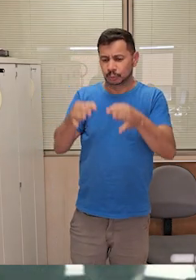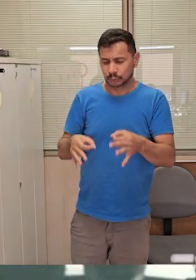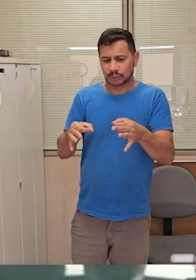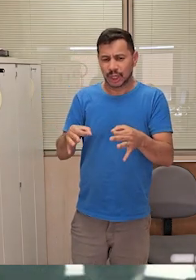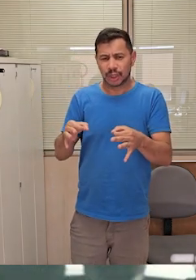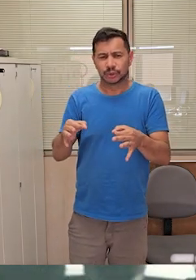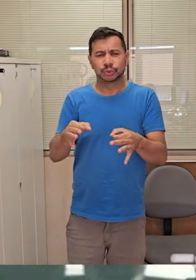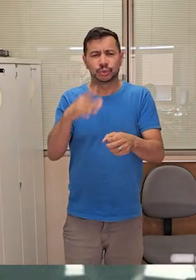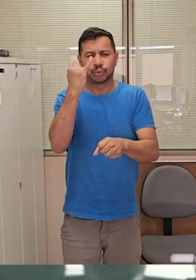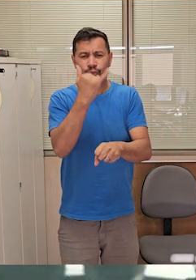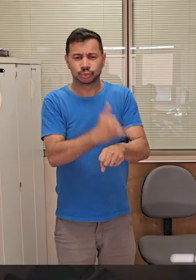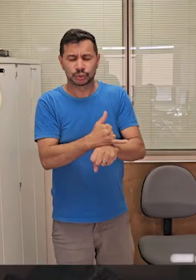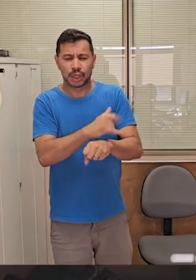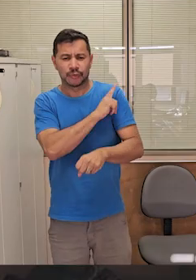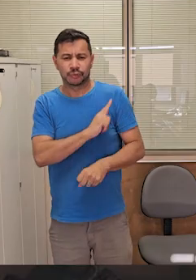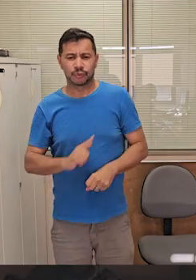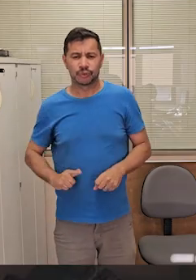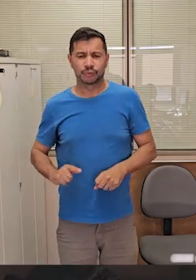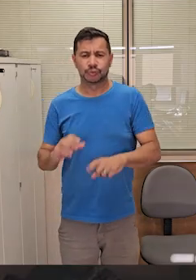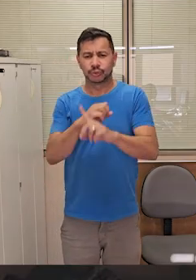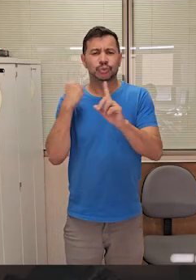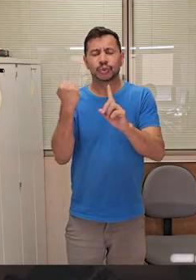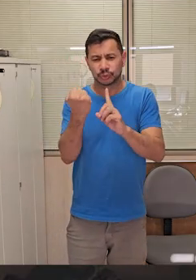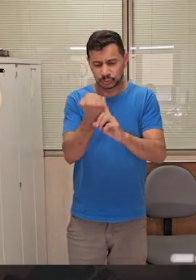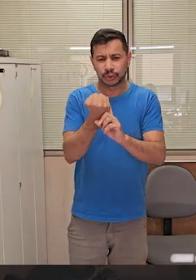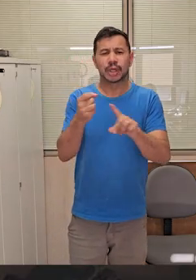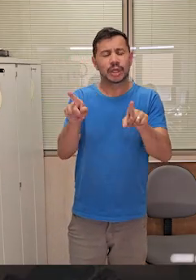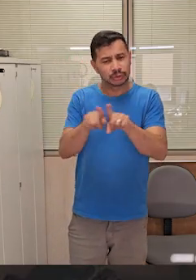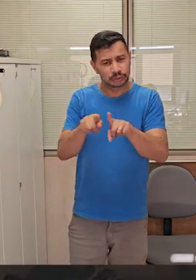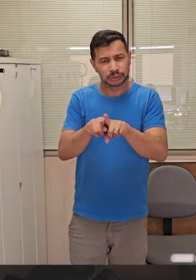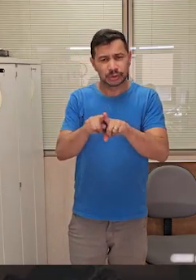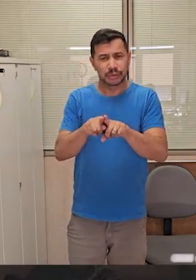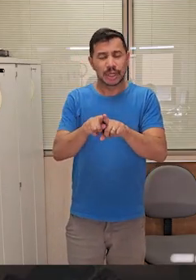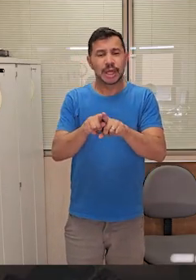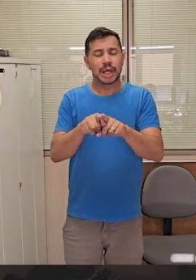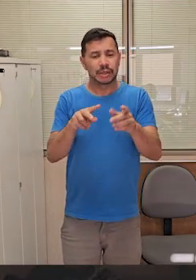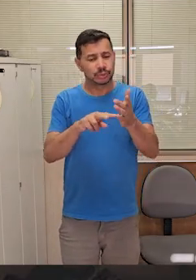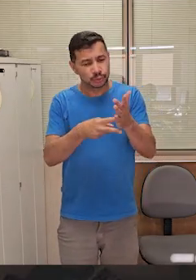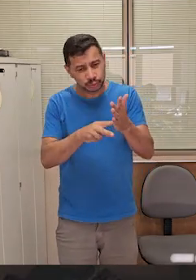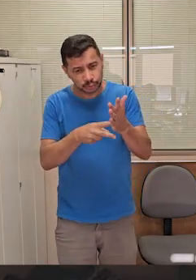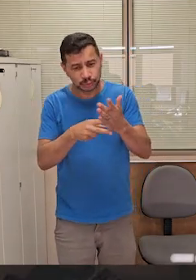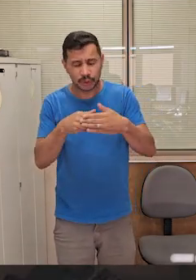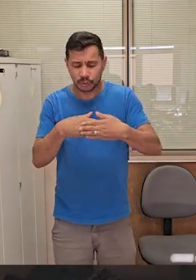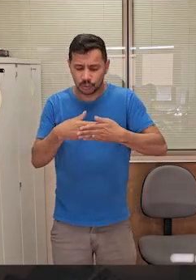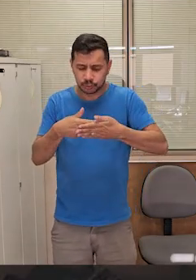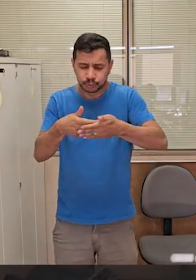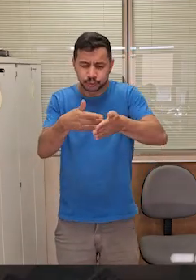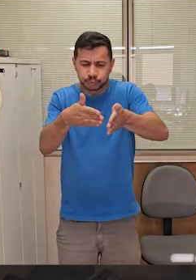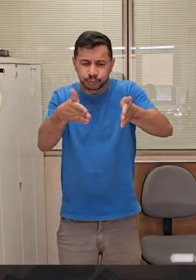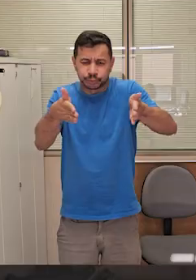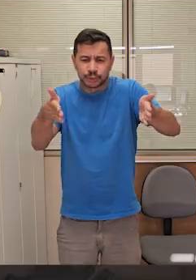com patrões, com o governo, com a comunidade, e isso permitiu com que o sindicato se abrisse em